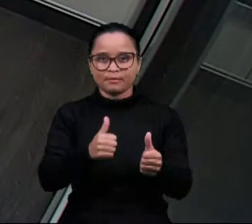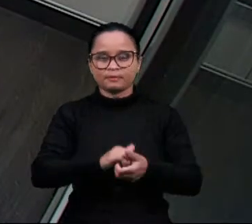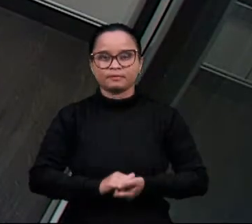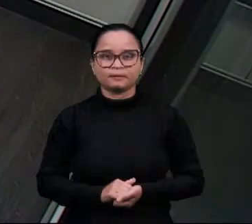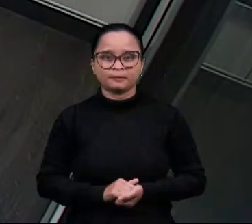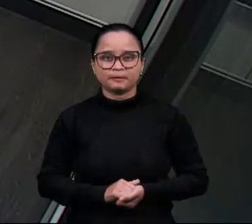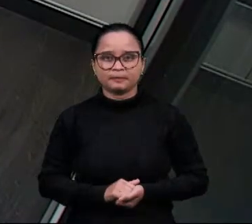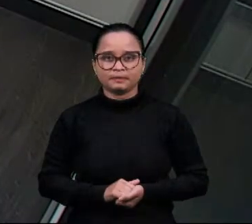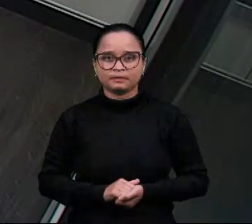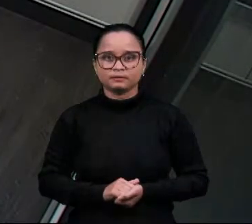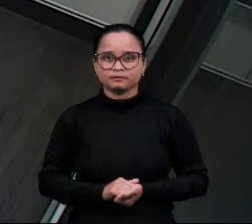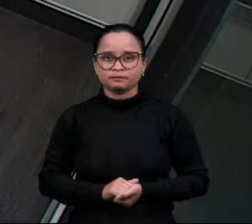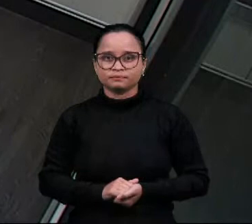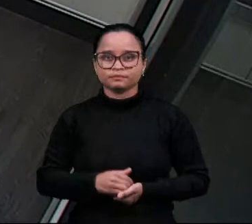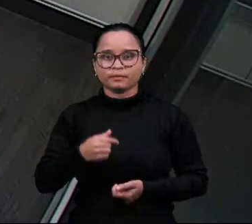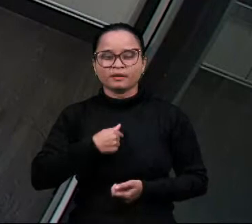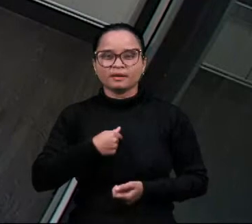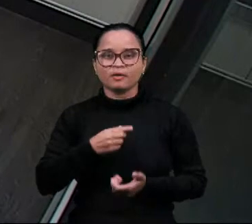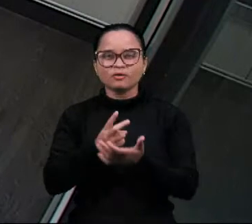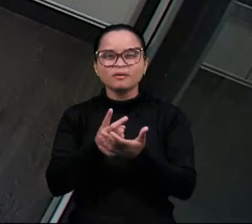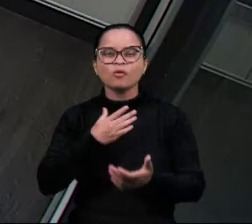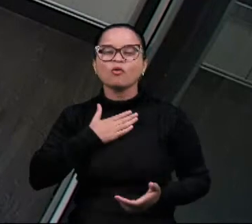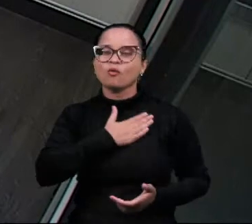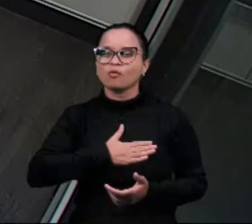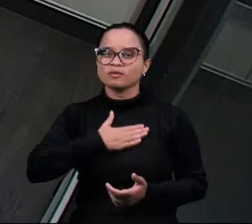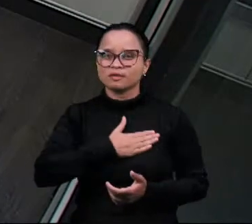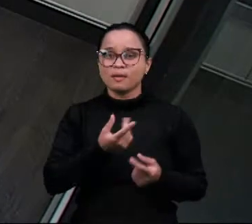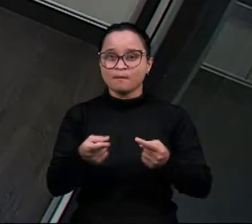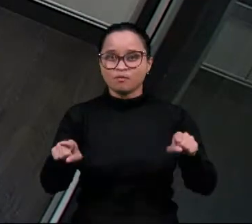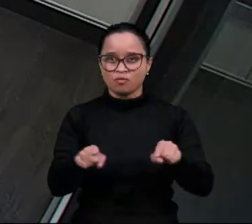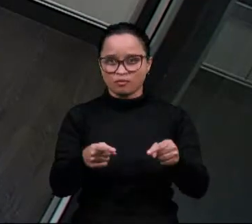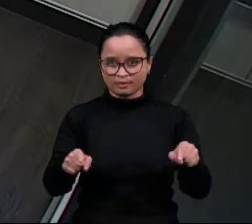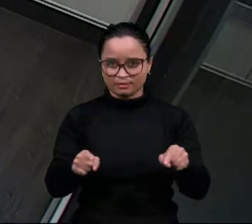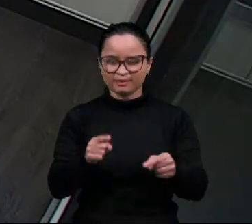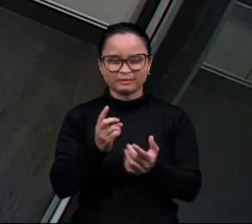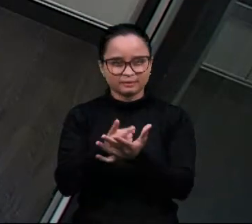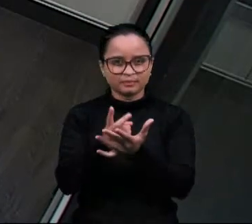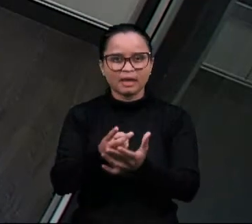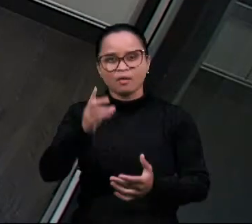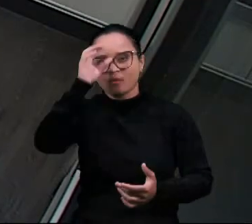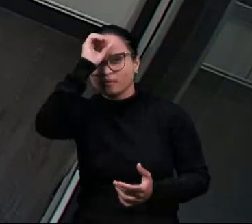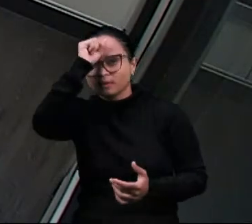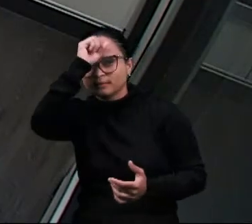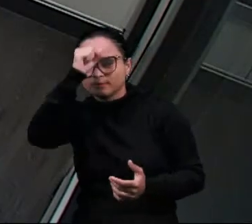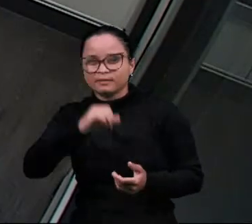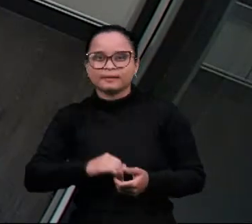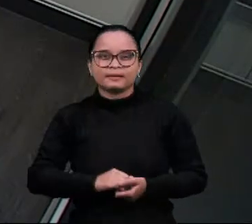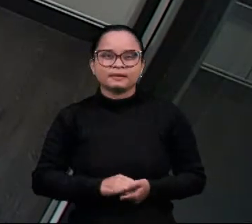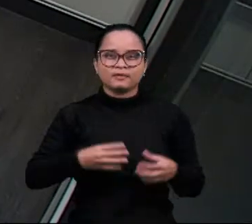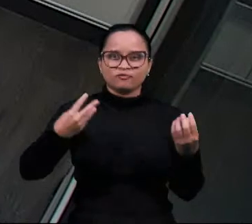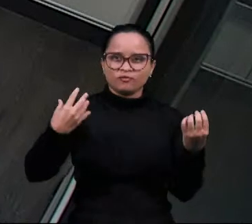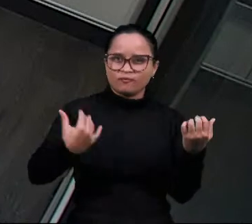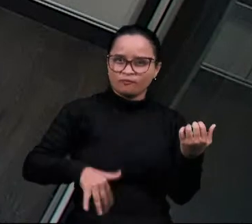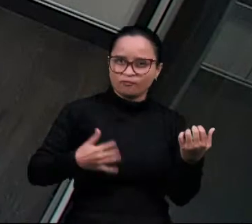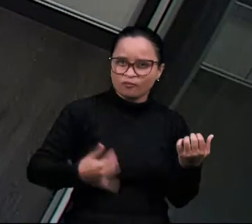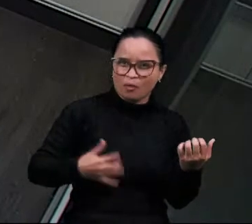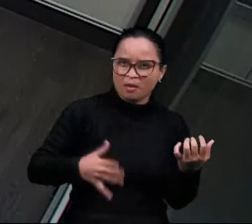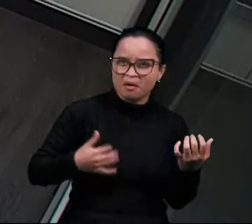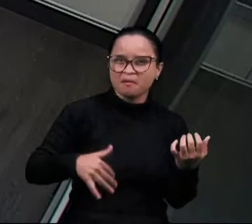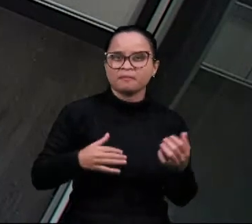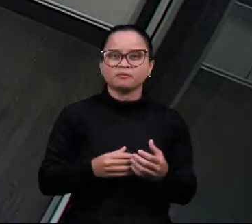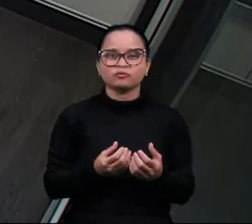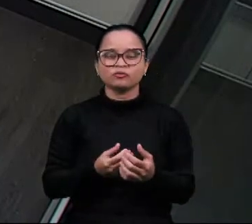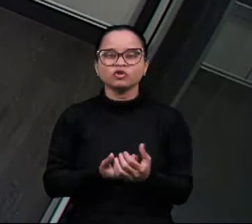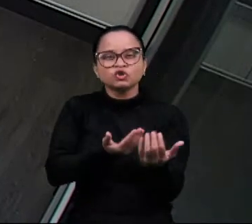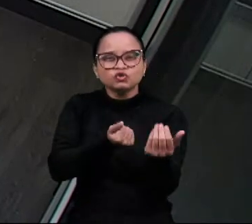Eu sempre gostei muito de música, Jorge. Eu aprendi a tocar violão, assim, muito